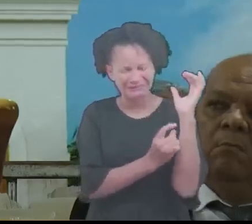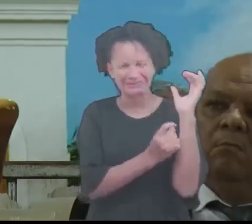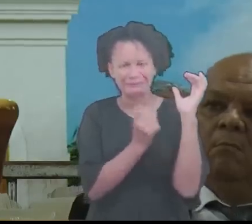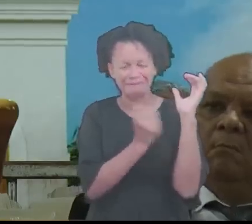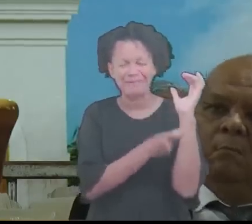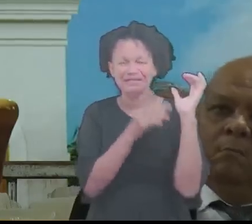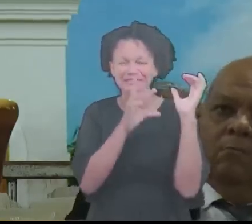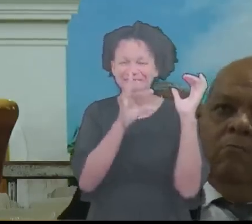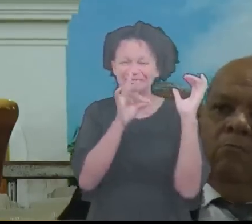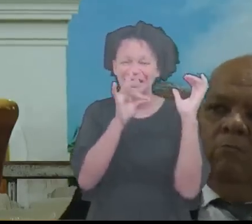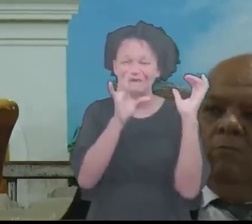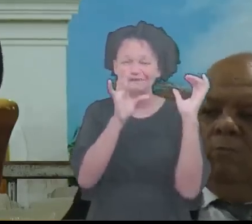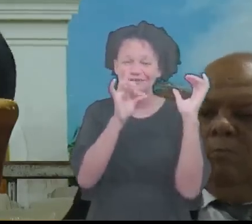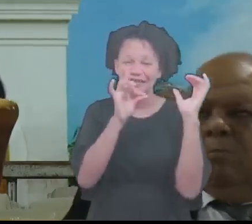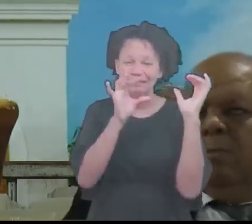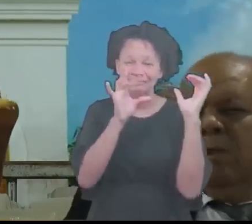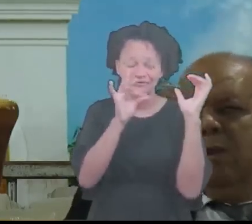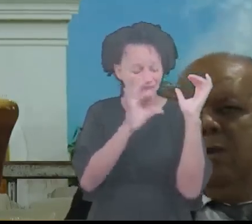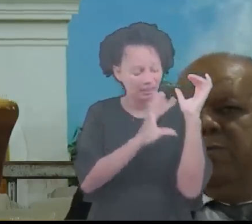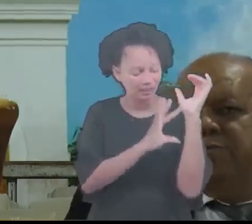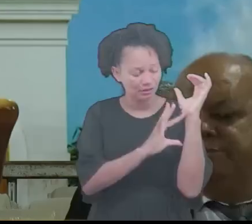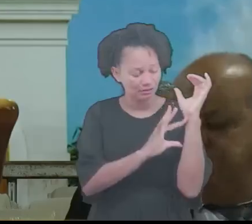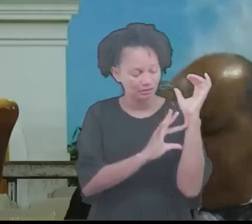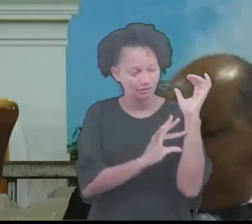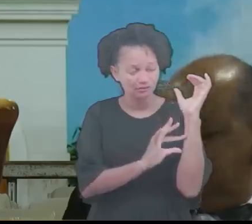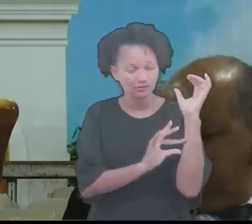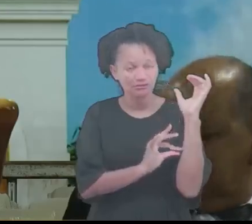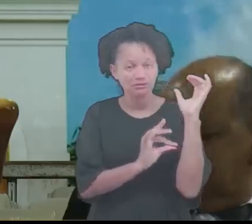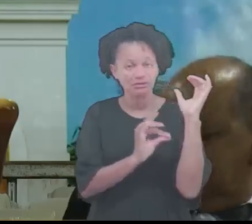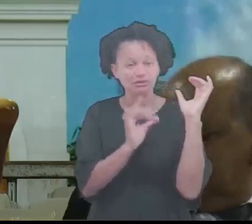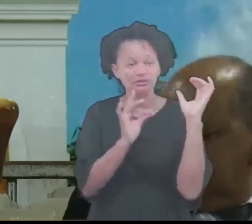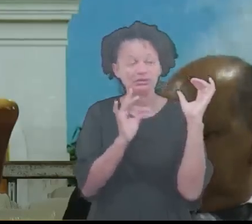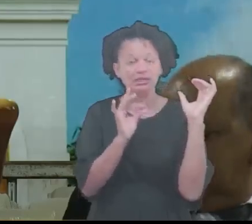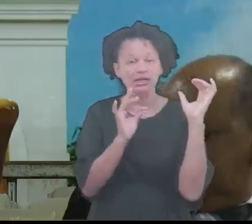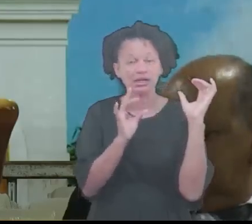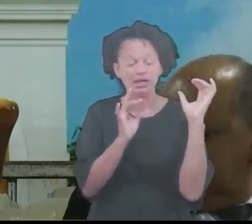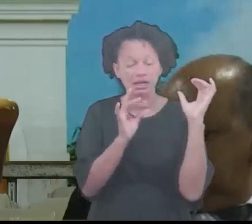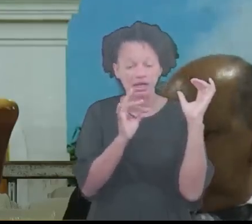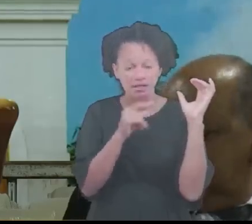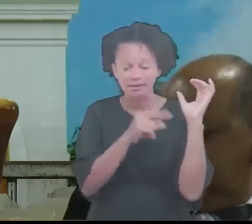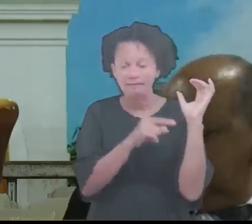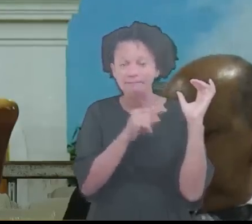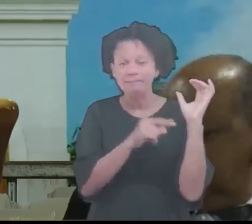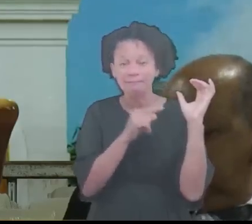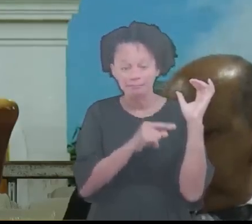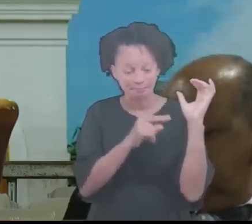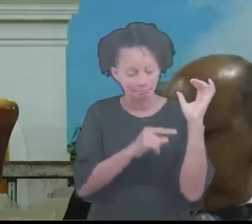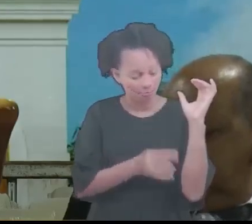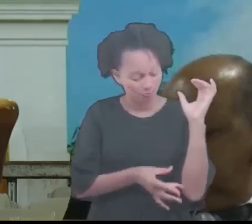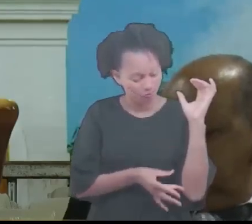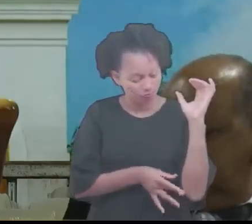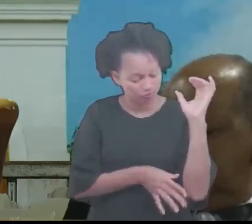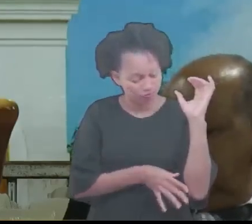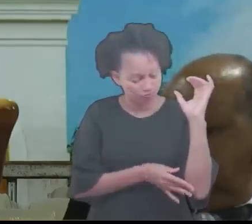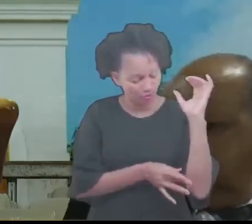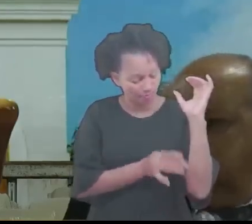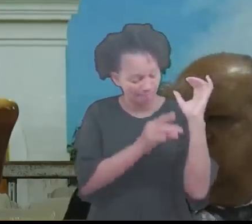gel. Louvado seja o nome do Senhor. E ali, irmão, eles colocavam aquele monte,